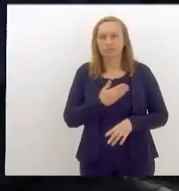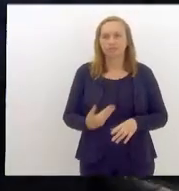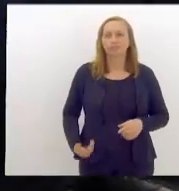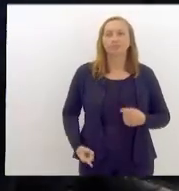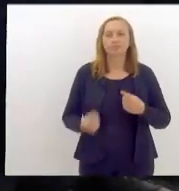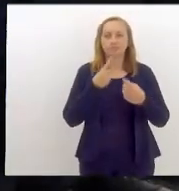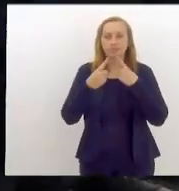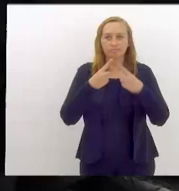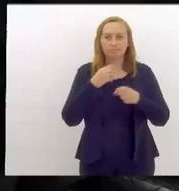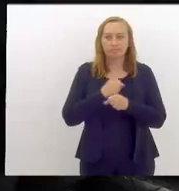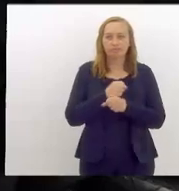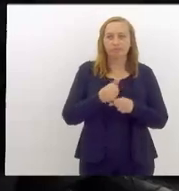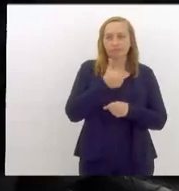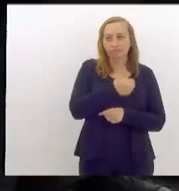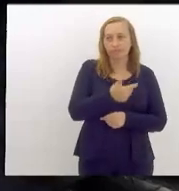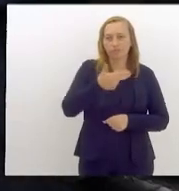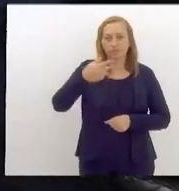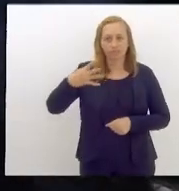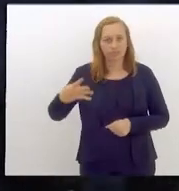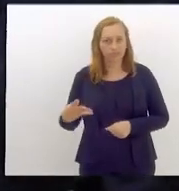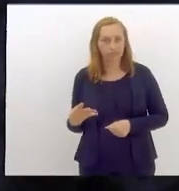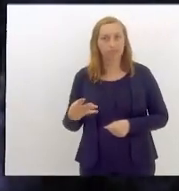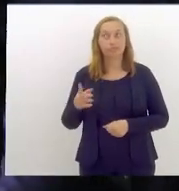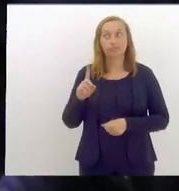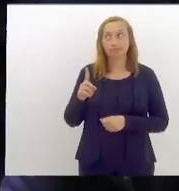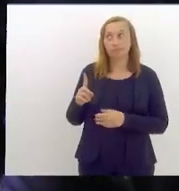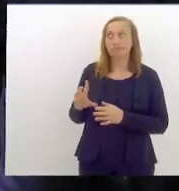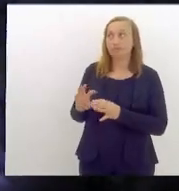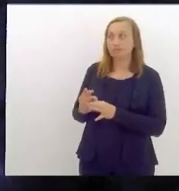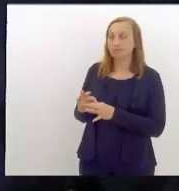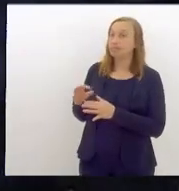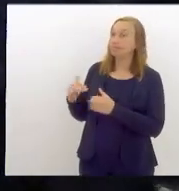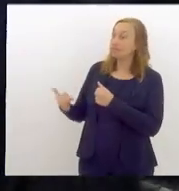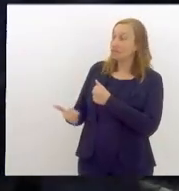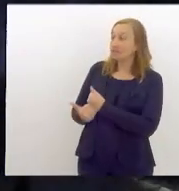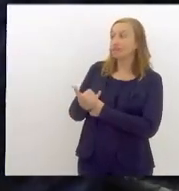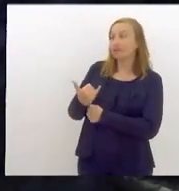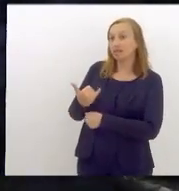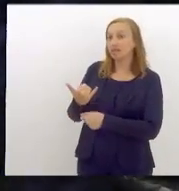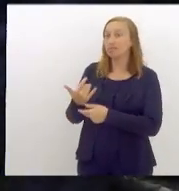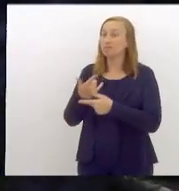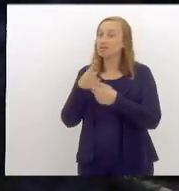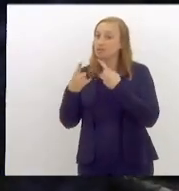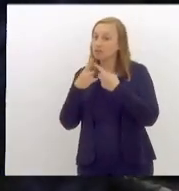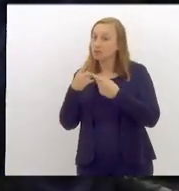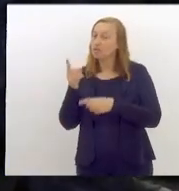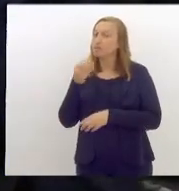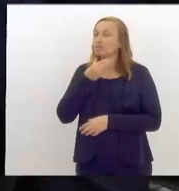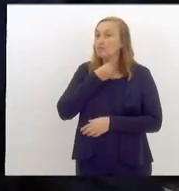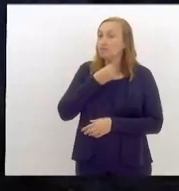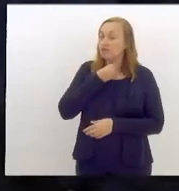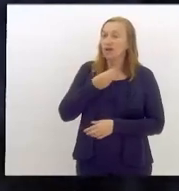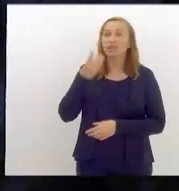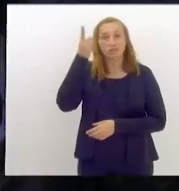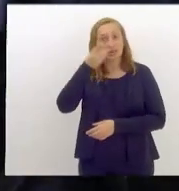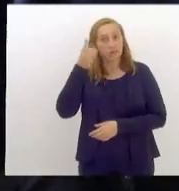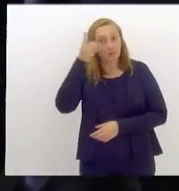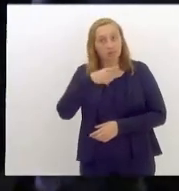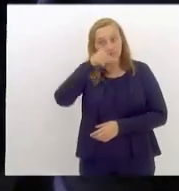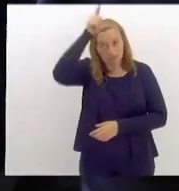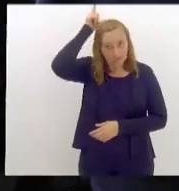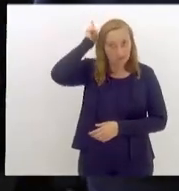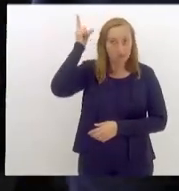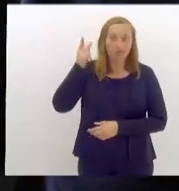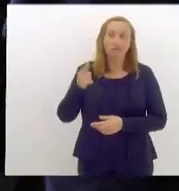desde 2014 não se deixa levar por discursos baratos Deputado Luiz Paulo faz dimensão que a